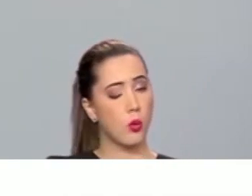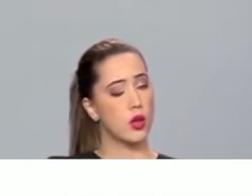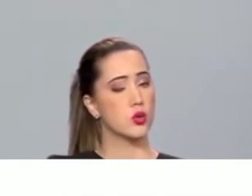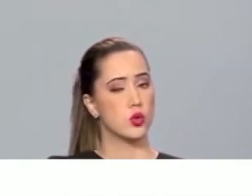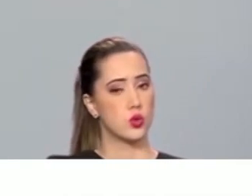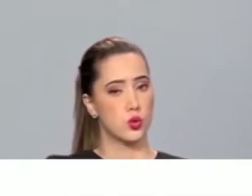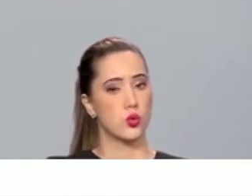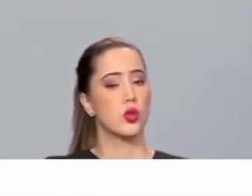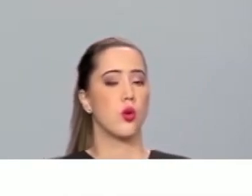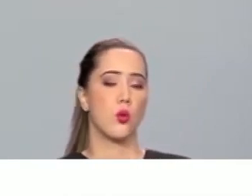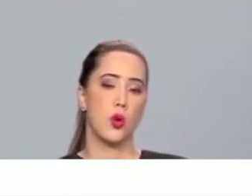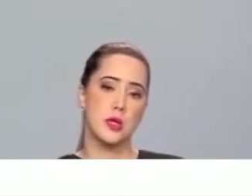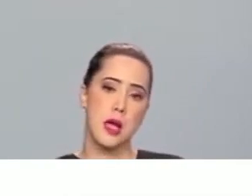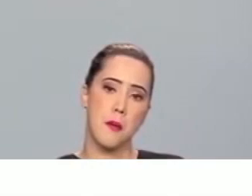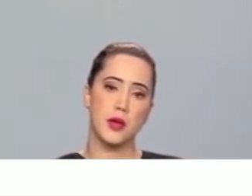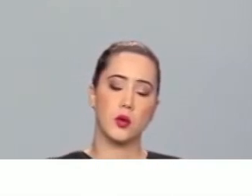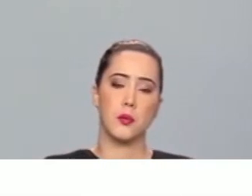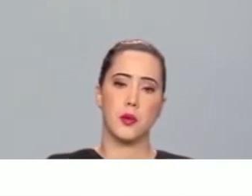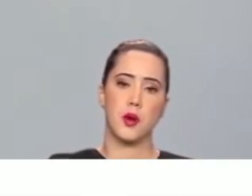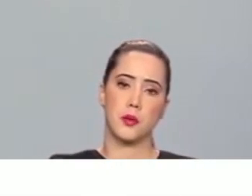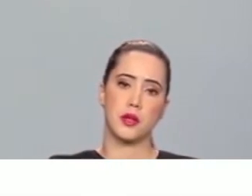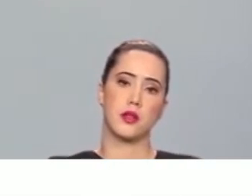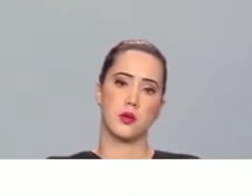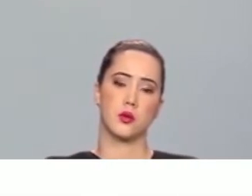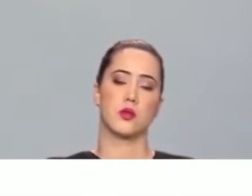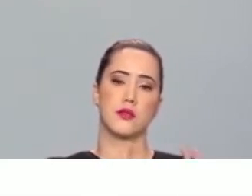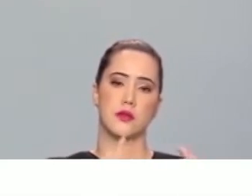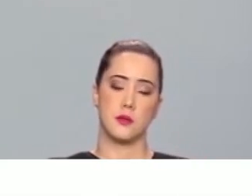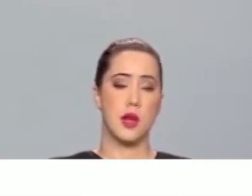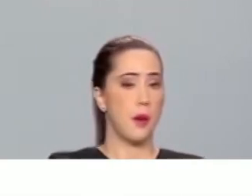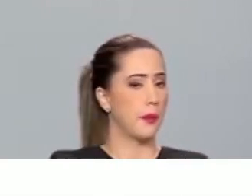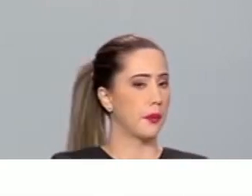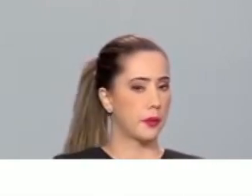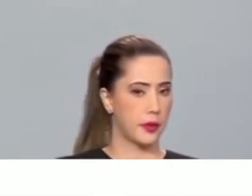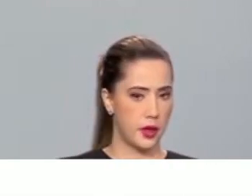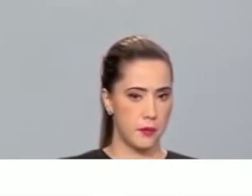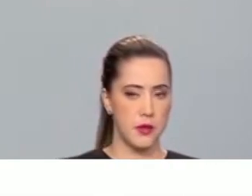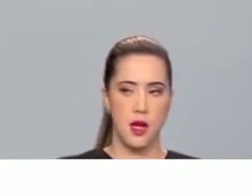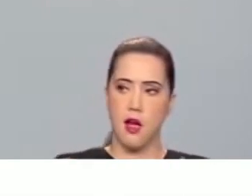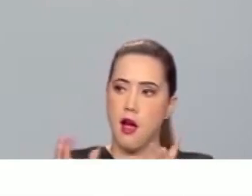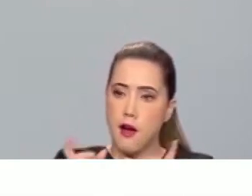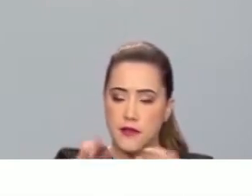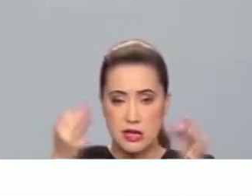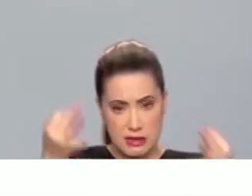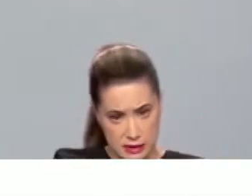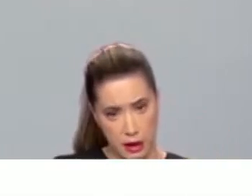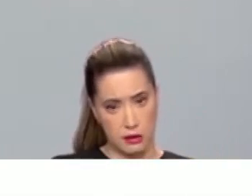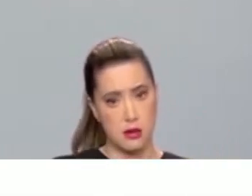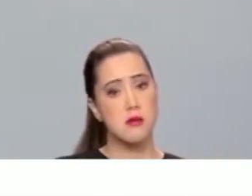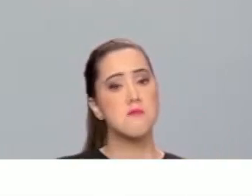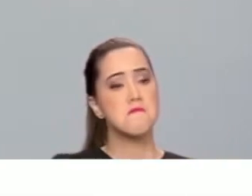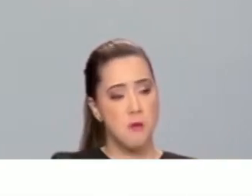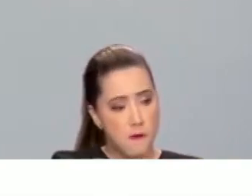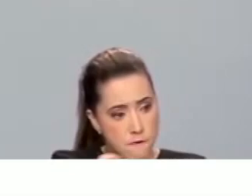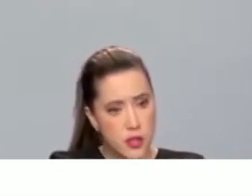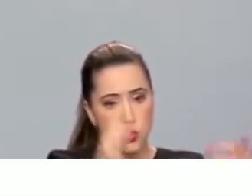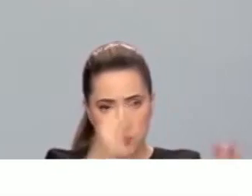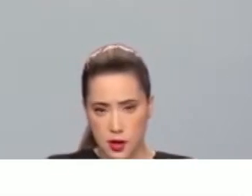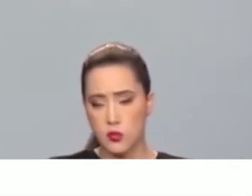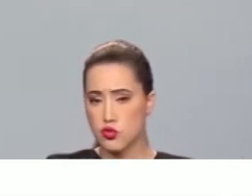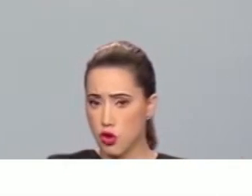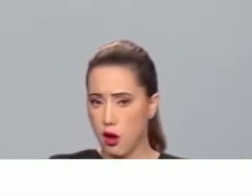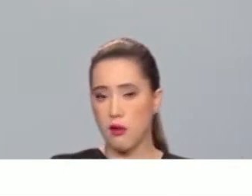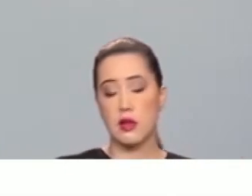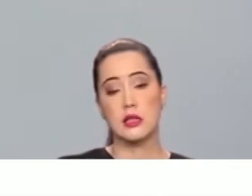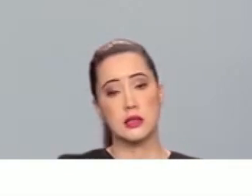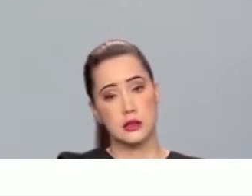ajudando o orçamento da agricultura familiar, porque a venda é certa e, como ele vende, ele